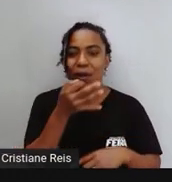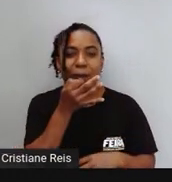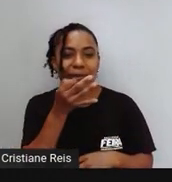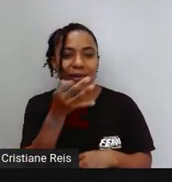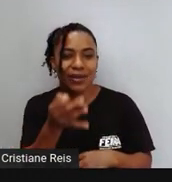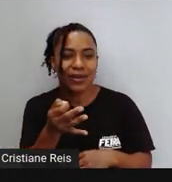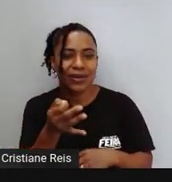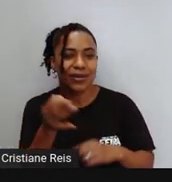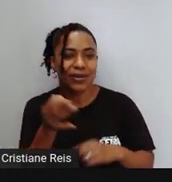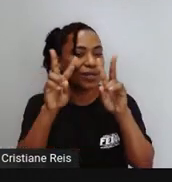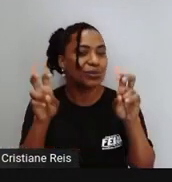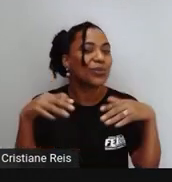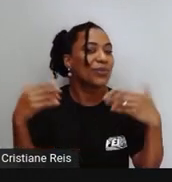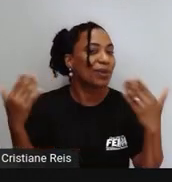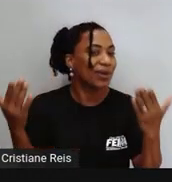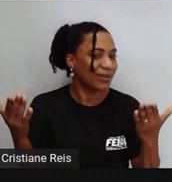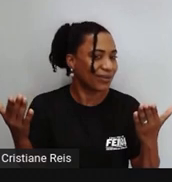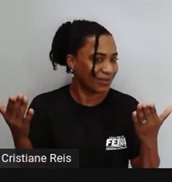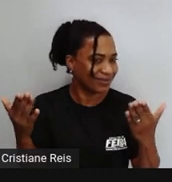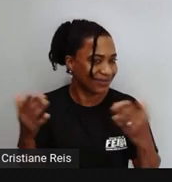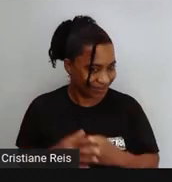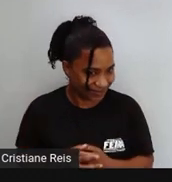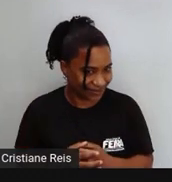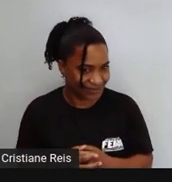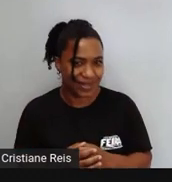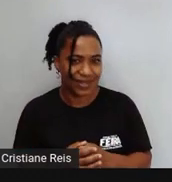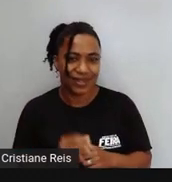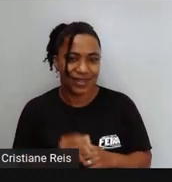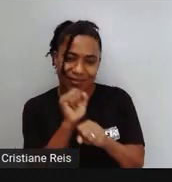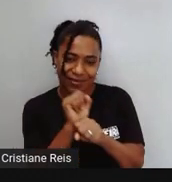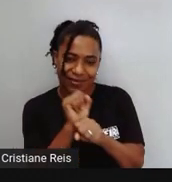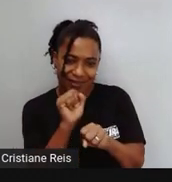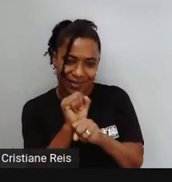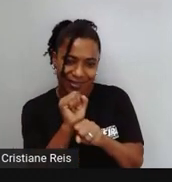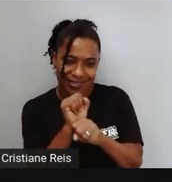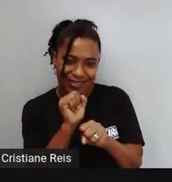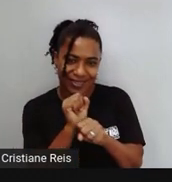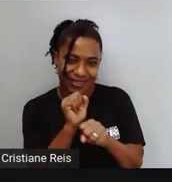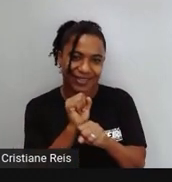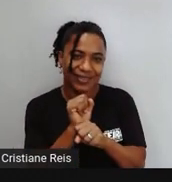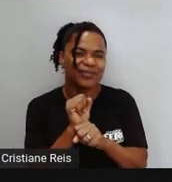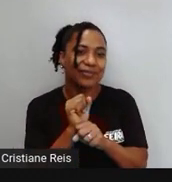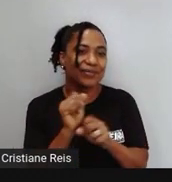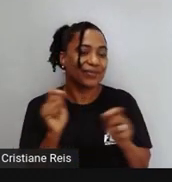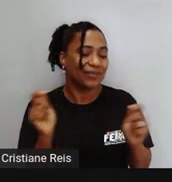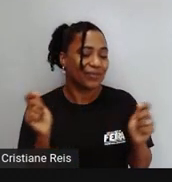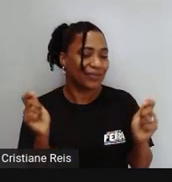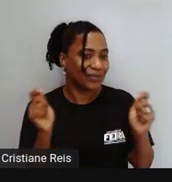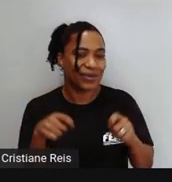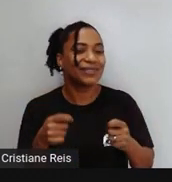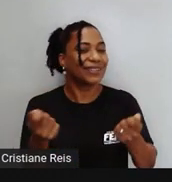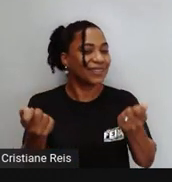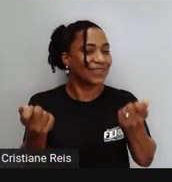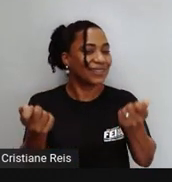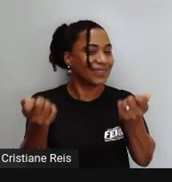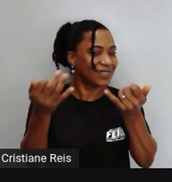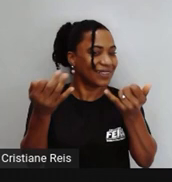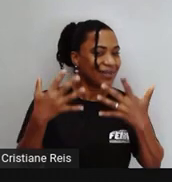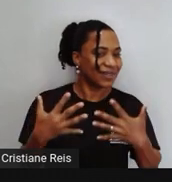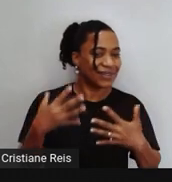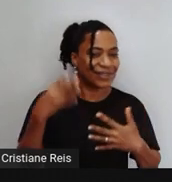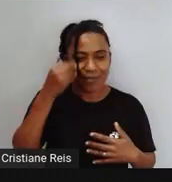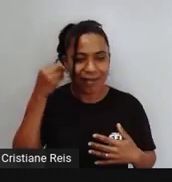isto. Ok, students? E eu fico aqui esperando que você nos conte como foi a sua